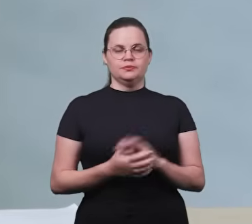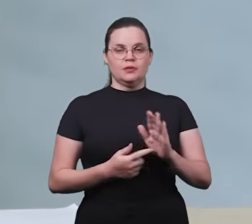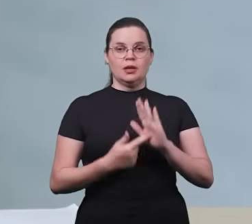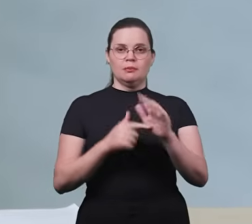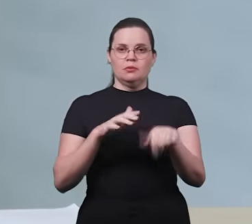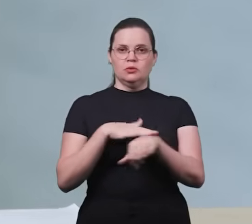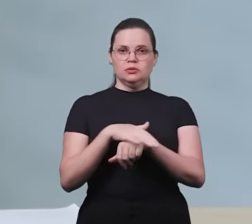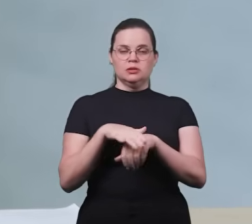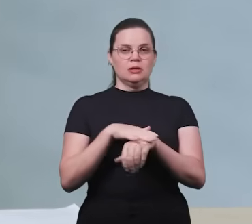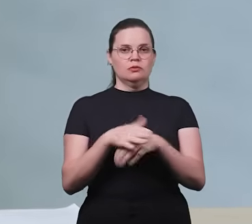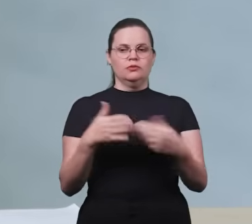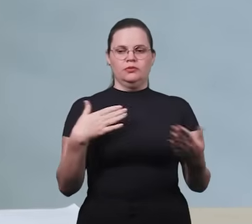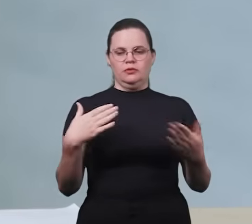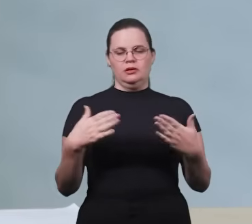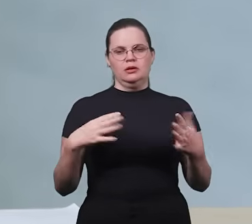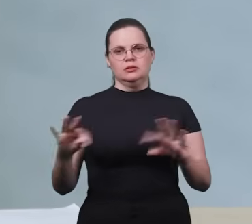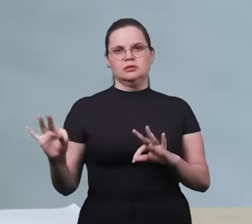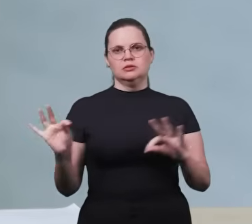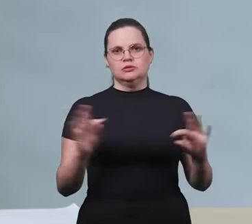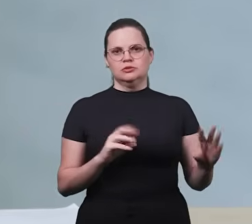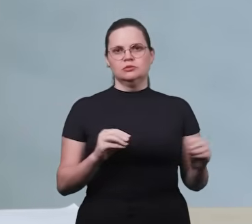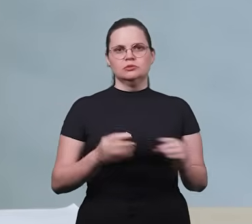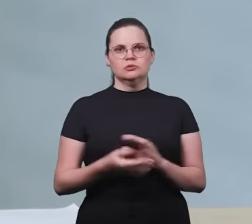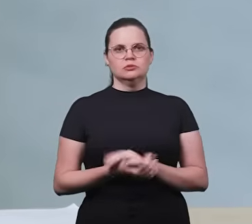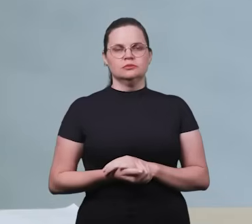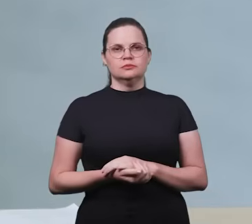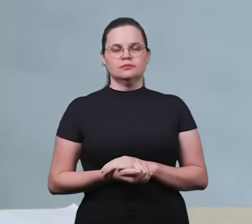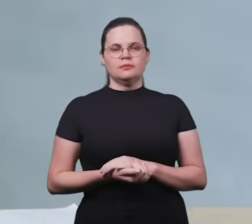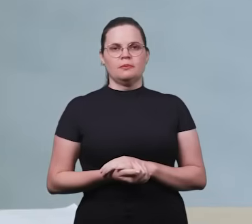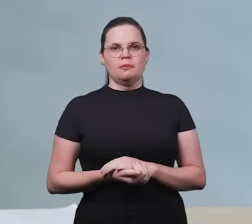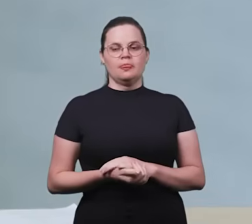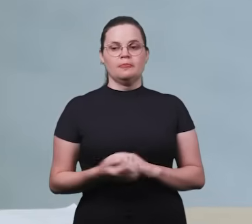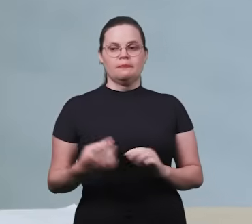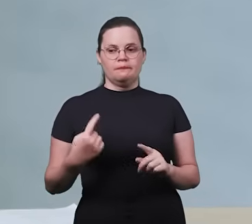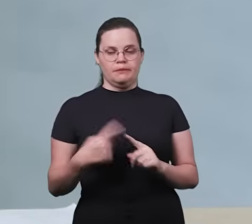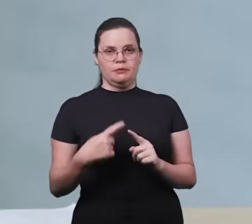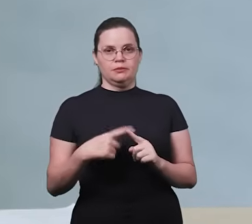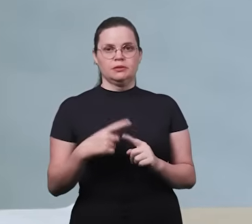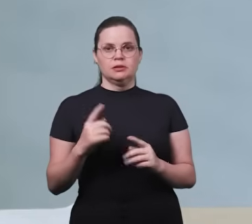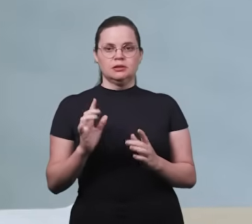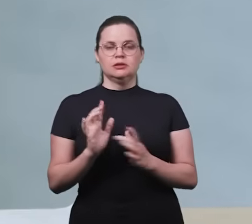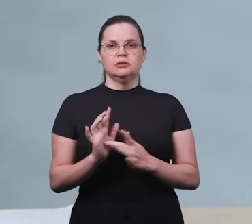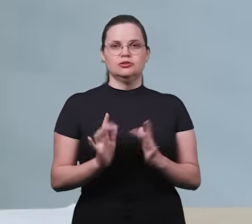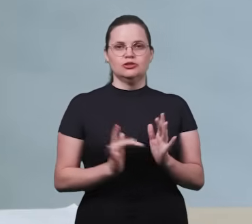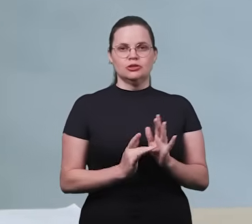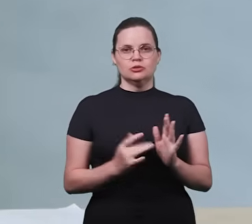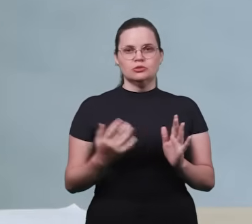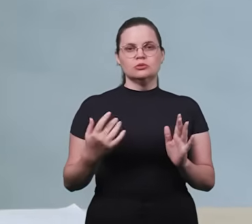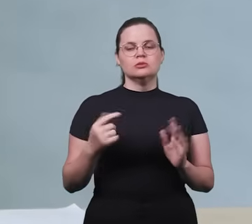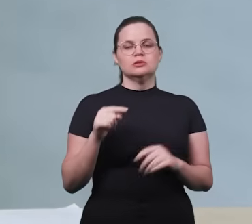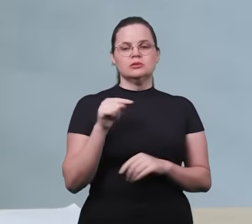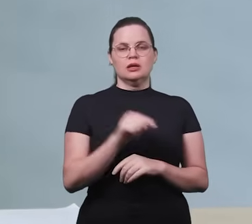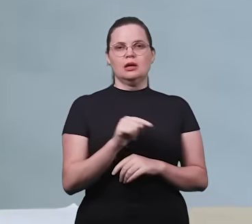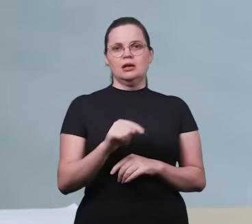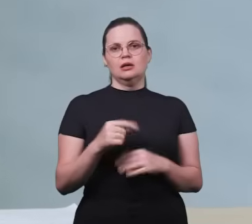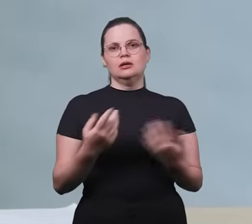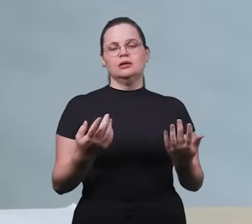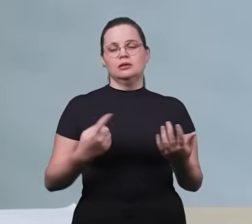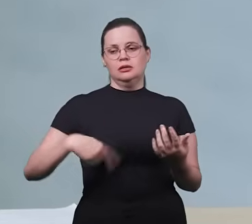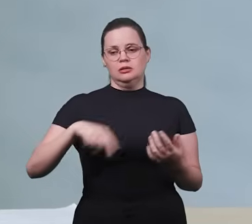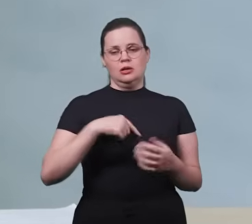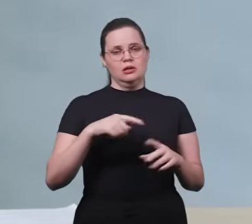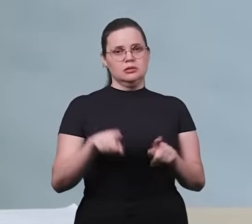desse diálogo, está em torno desse, digamos assim, desse episódio, né? Porque o Senhor Jesus, ele não estava esperando, e nós